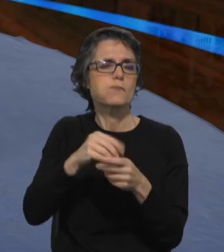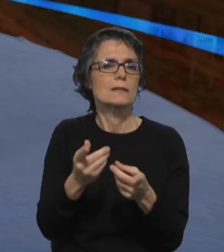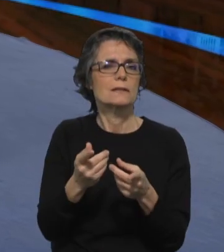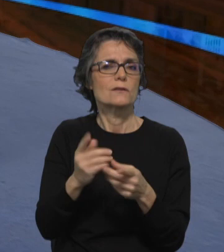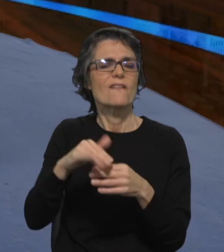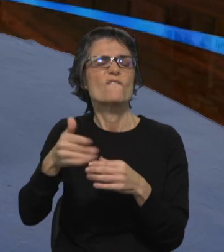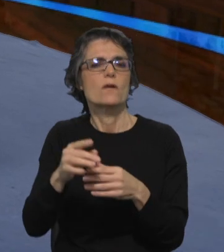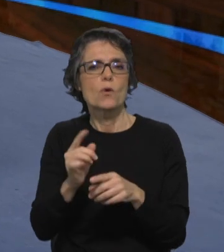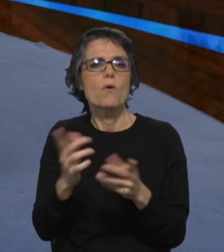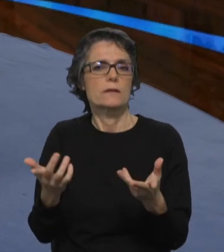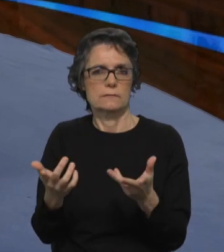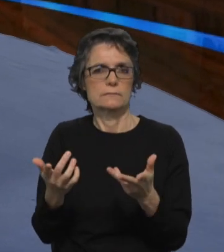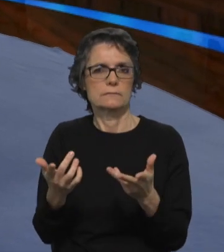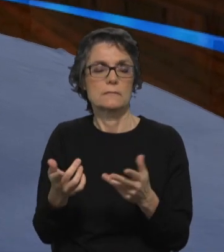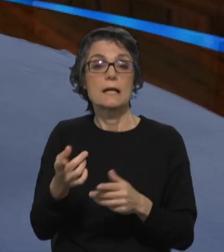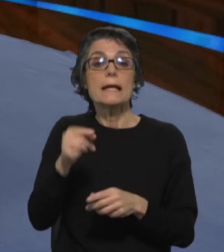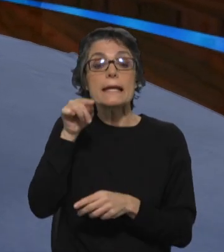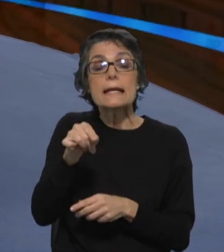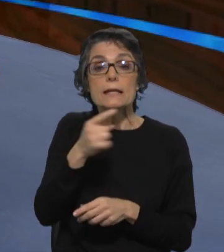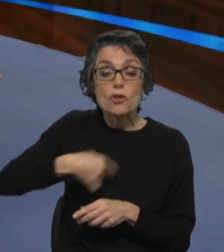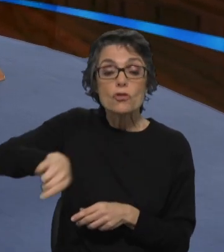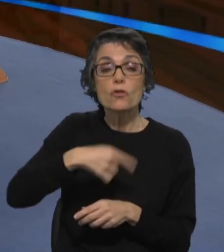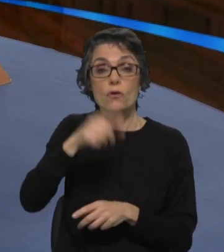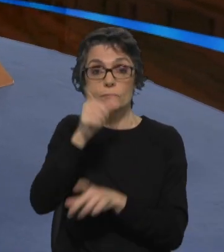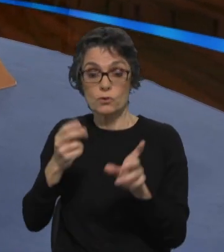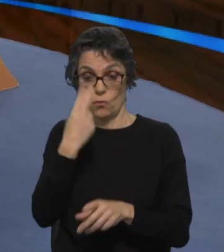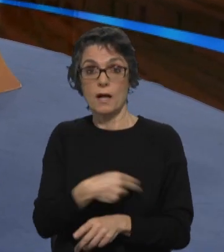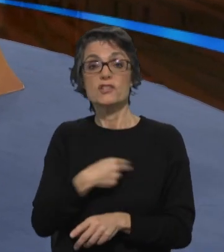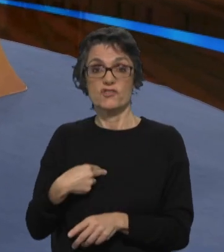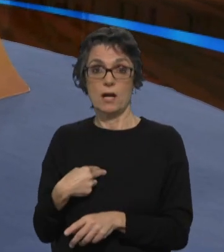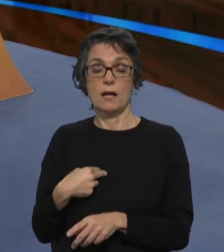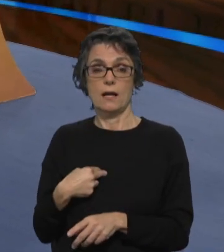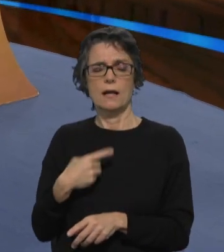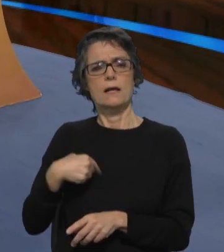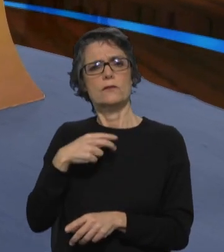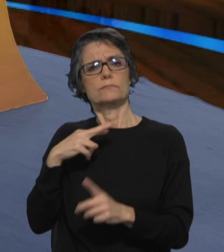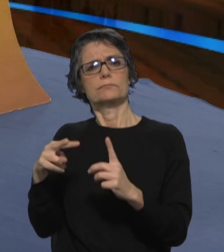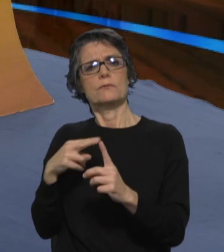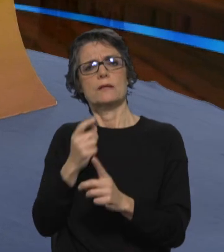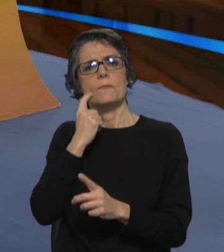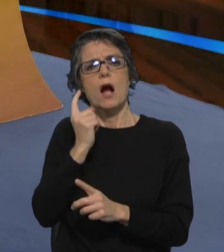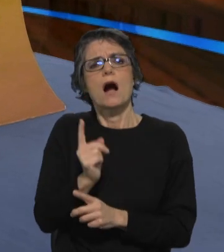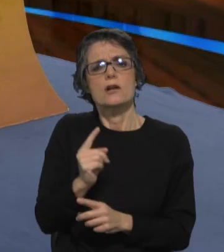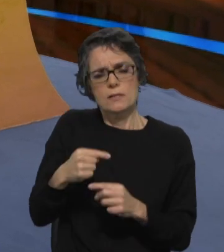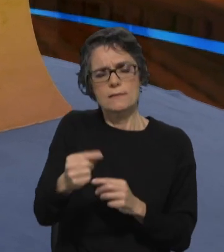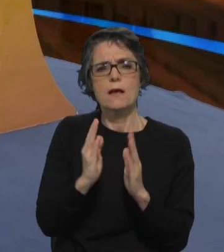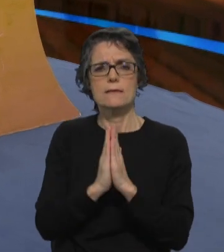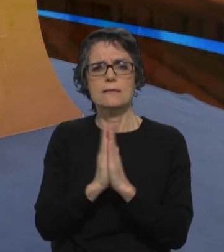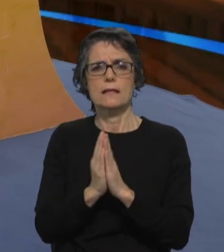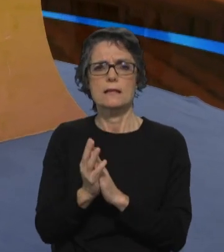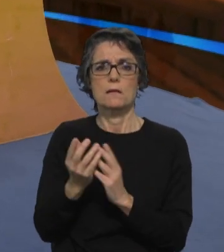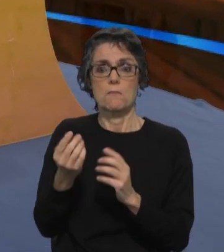da resposta, que é onde é que nós, cristãos, também reconhecemos Páscoa a acontecer, Semana Santa a